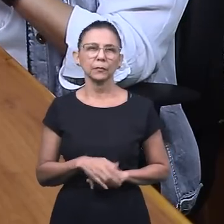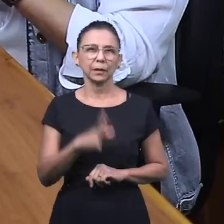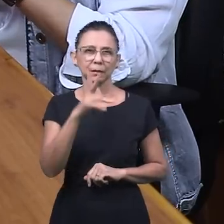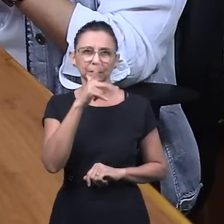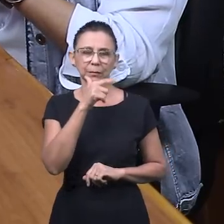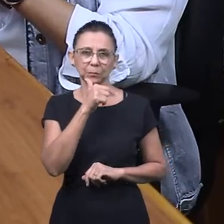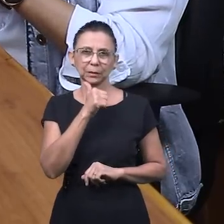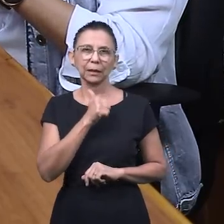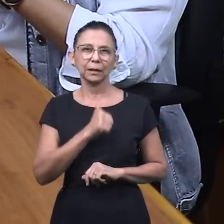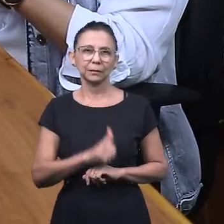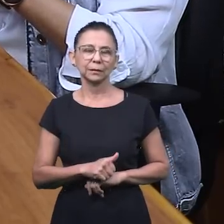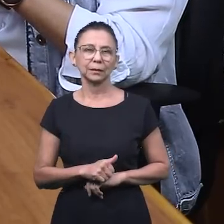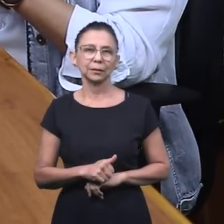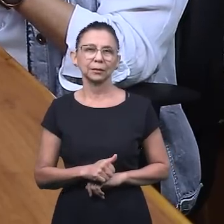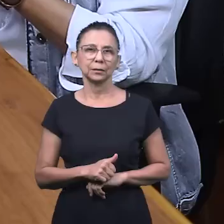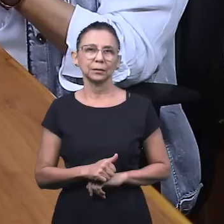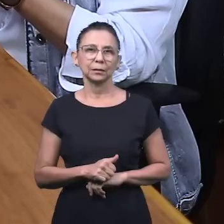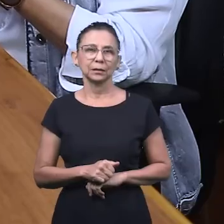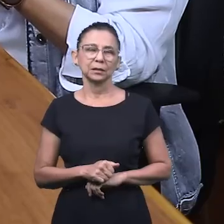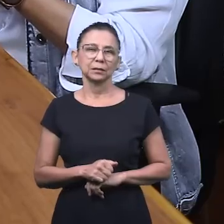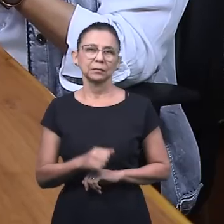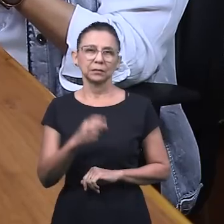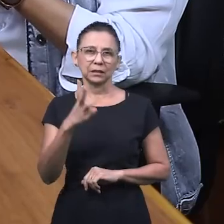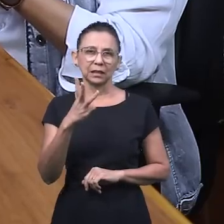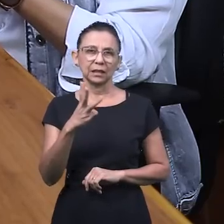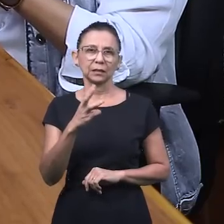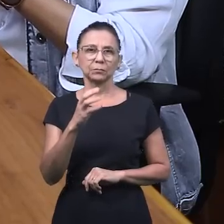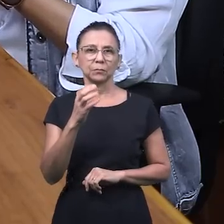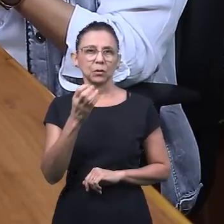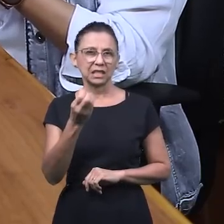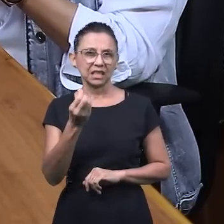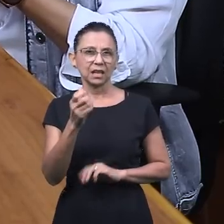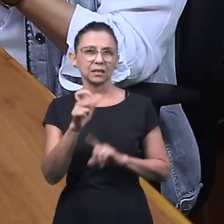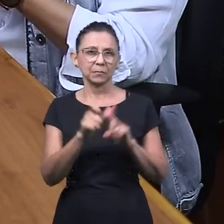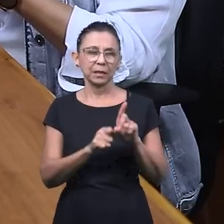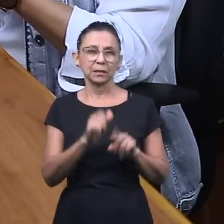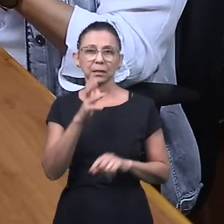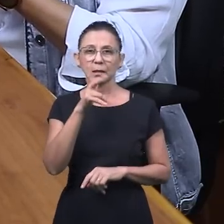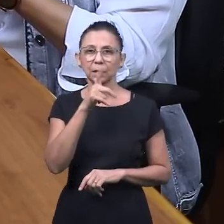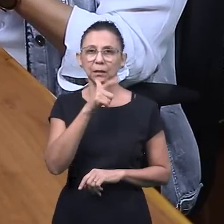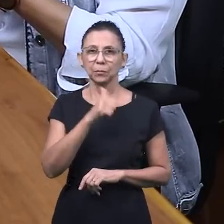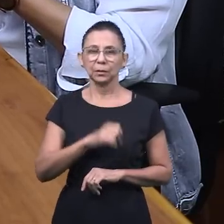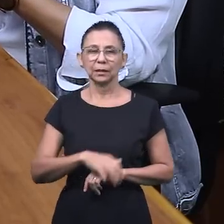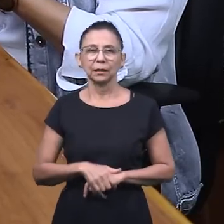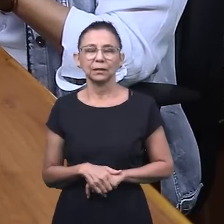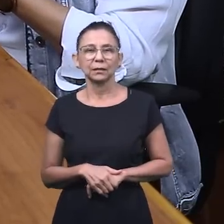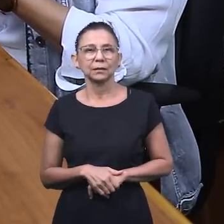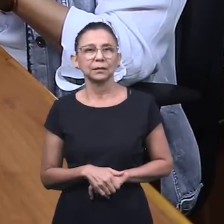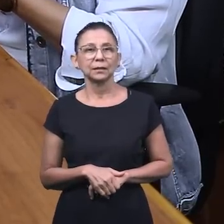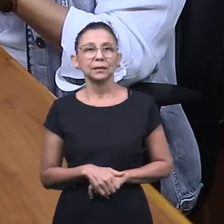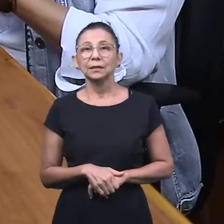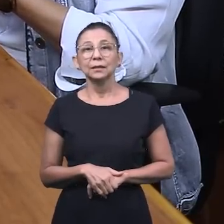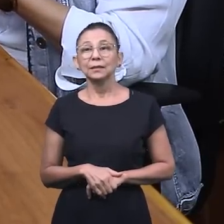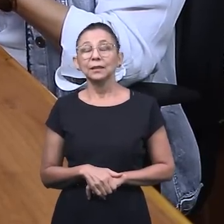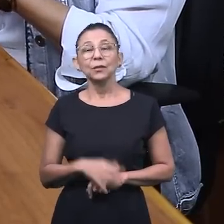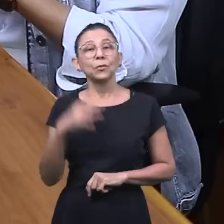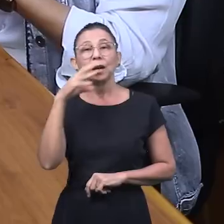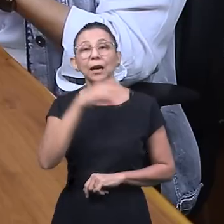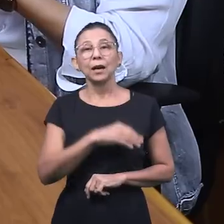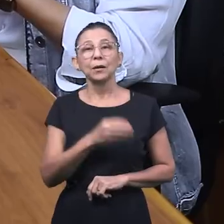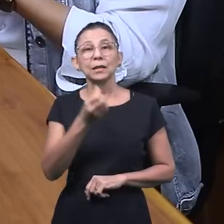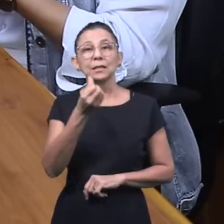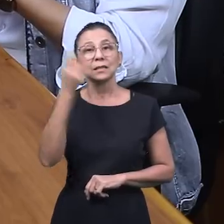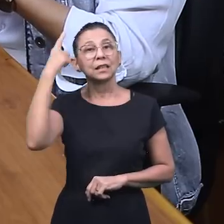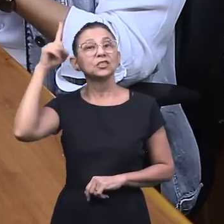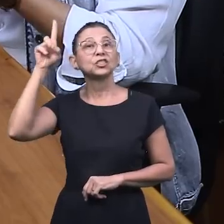iria demorar muito tempo para se recuperar. De né? 3 a 6 meses. E não foi assim, né? Foi 6 dias. Glória